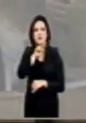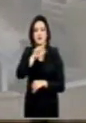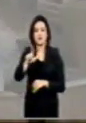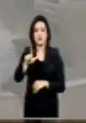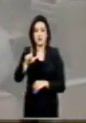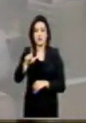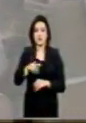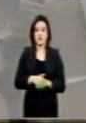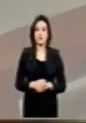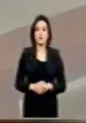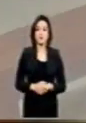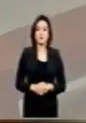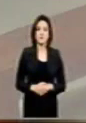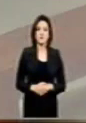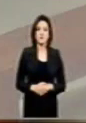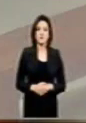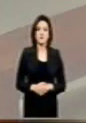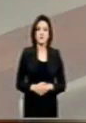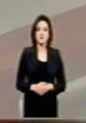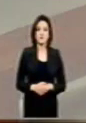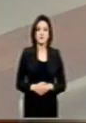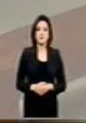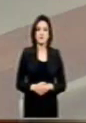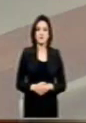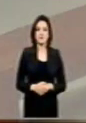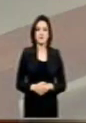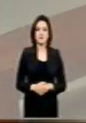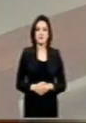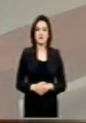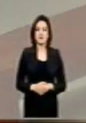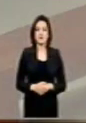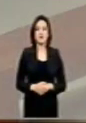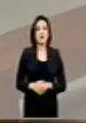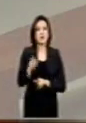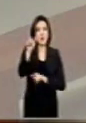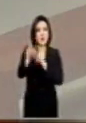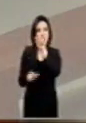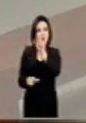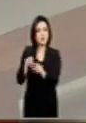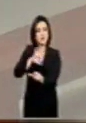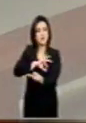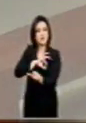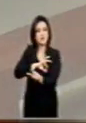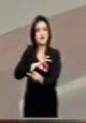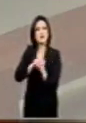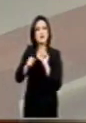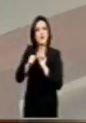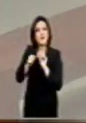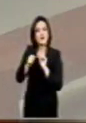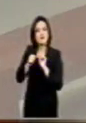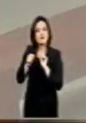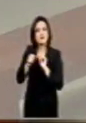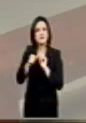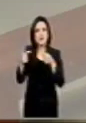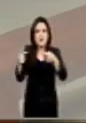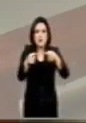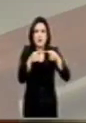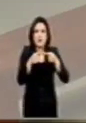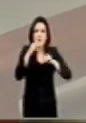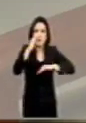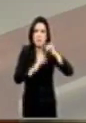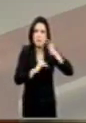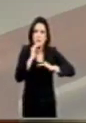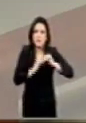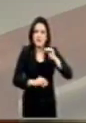mutatis mutandis, vestindo as atribuições do seu cargo. Não há crime, não há conduta direcionada a